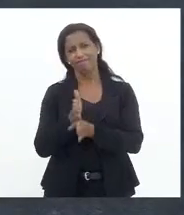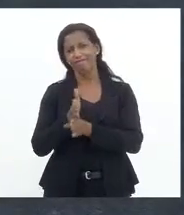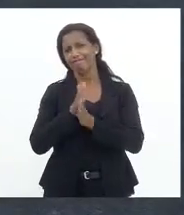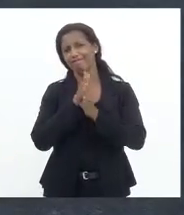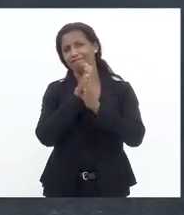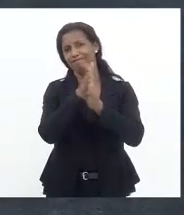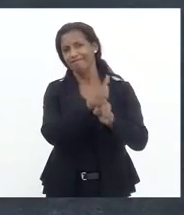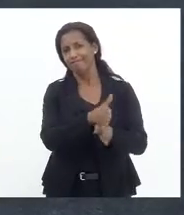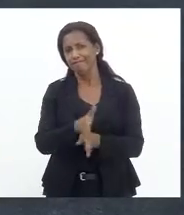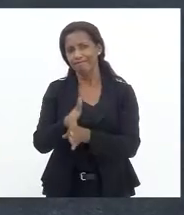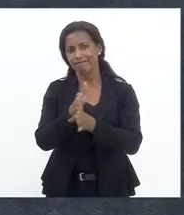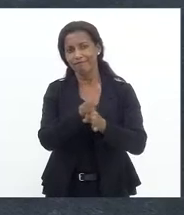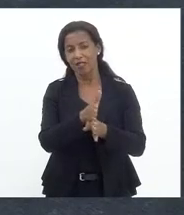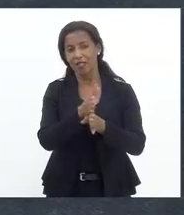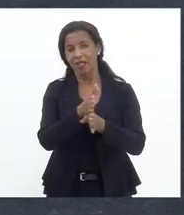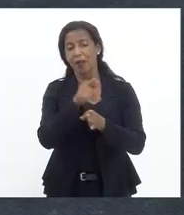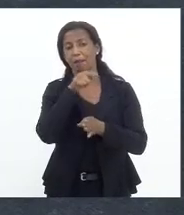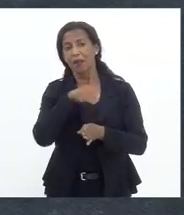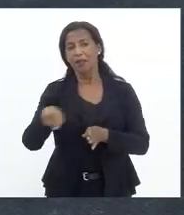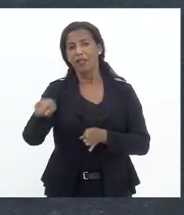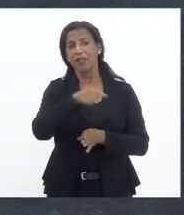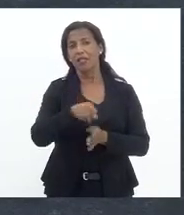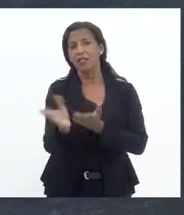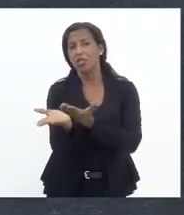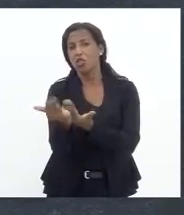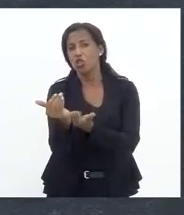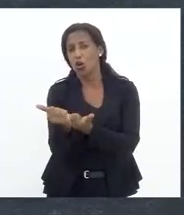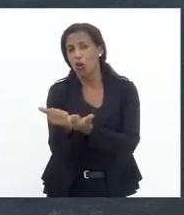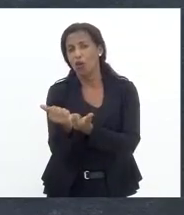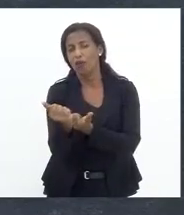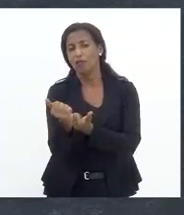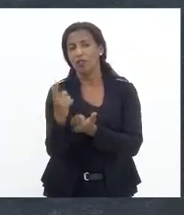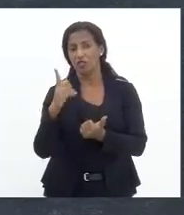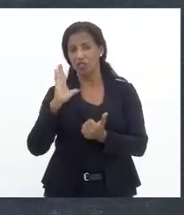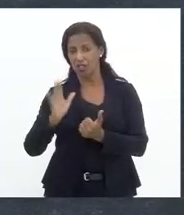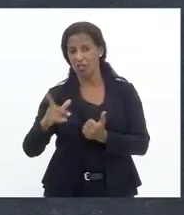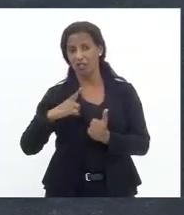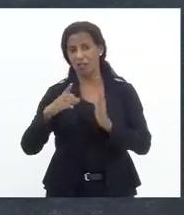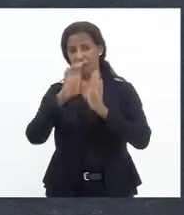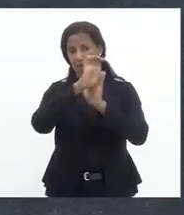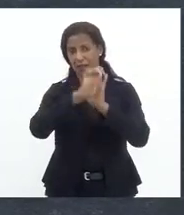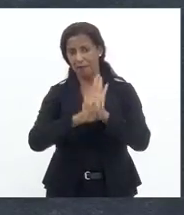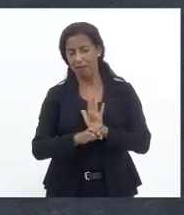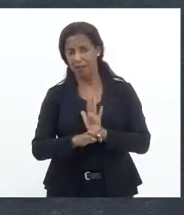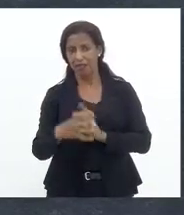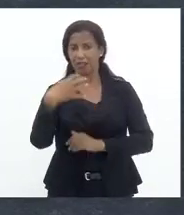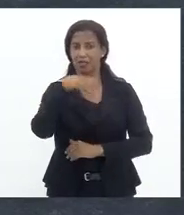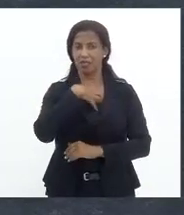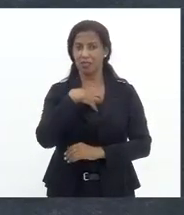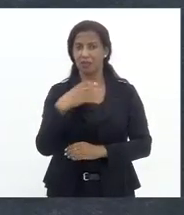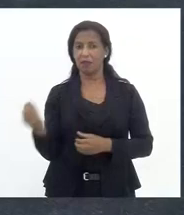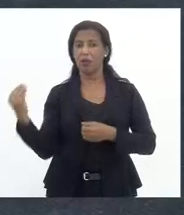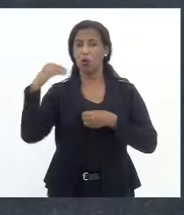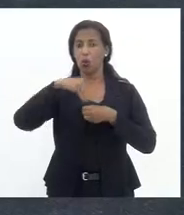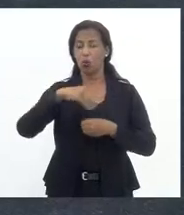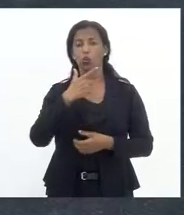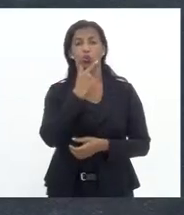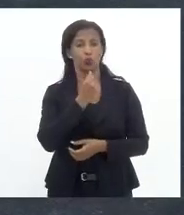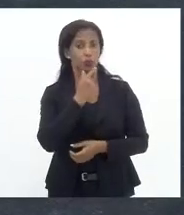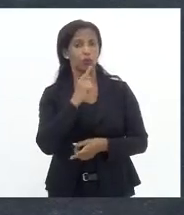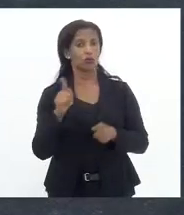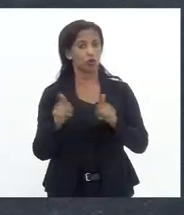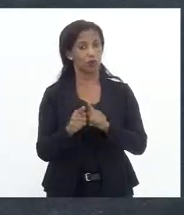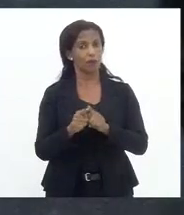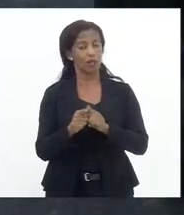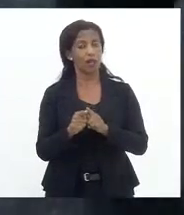para que essas adolescentes e adolescentes, que teve emendas nesse sentido, de incluir também os meninos adolescentes,